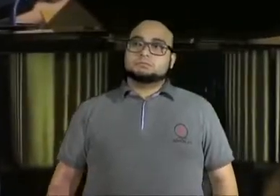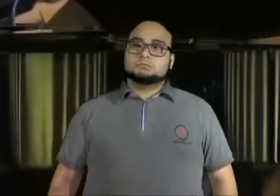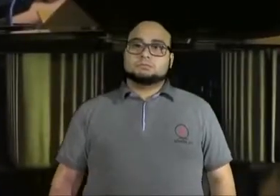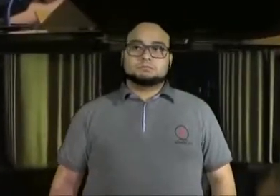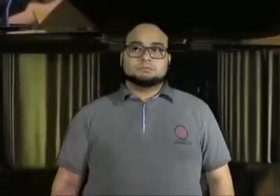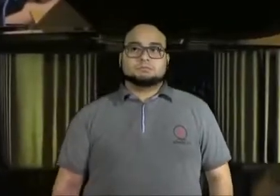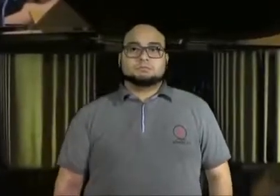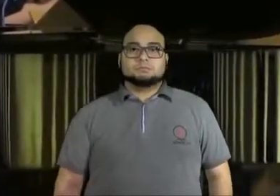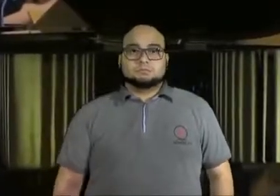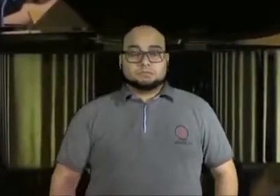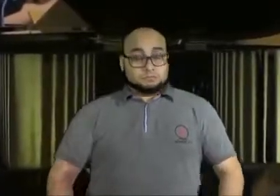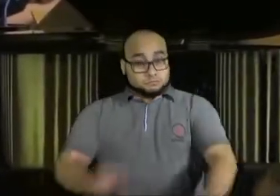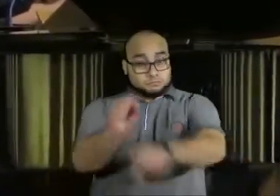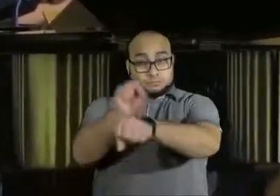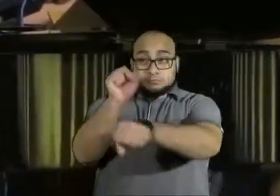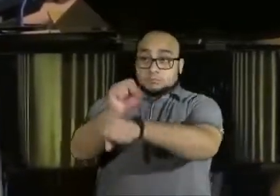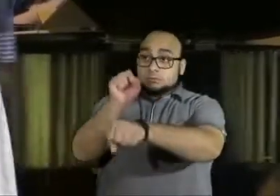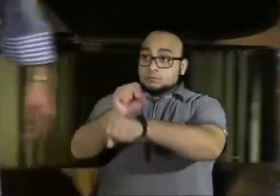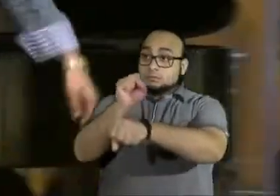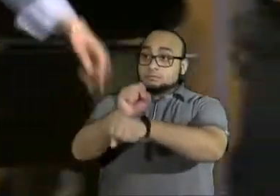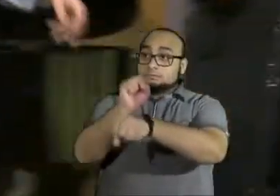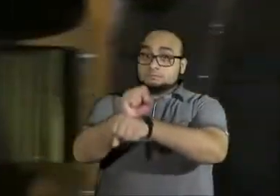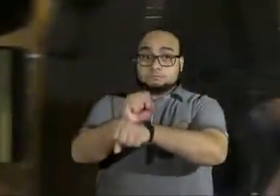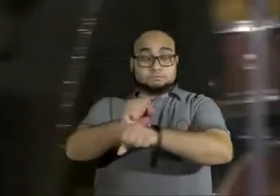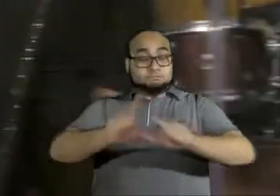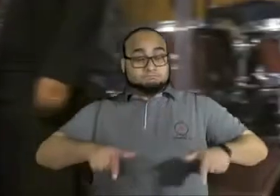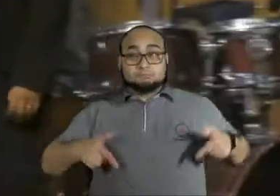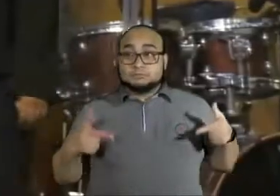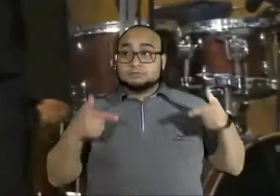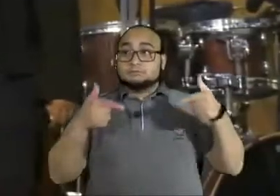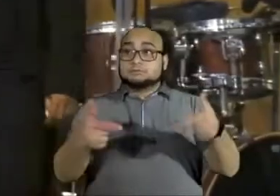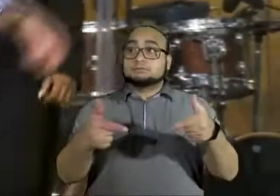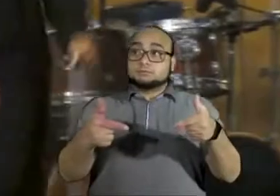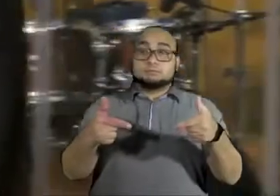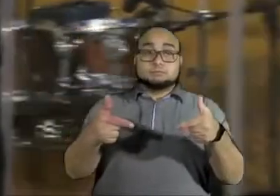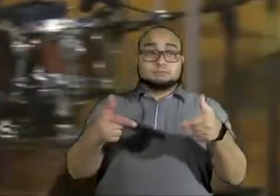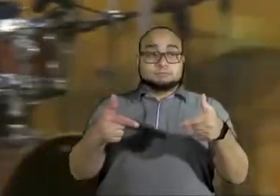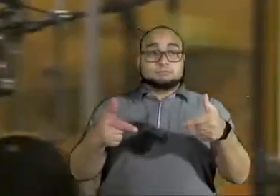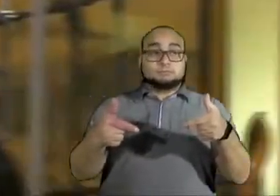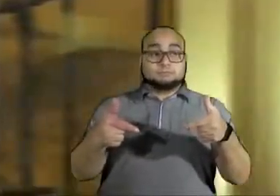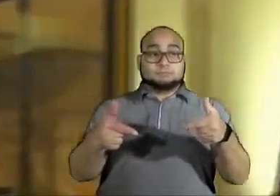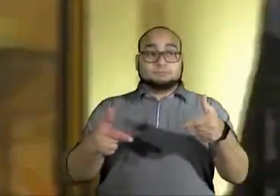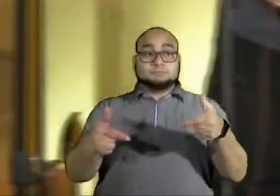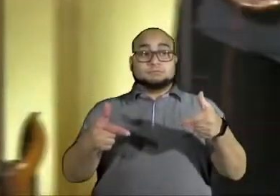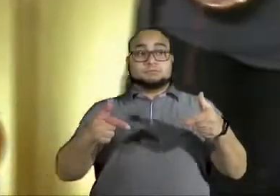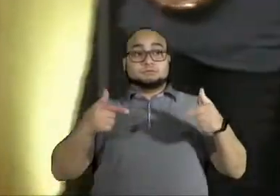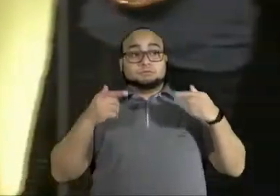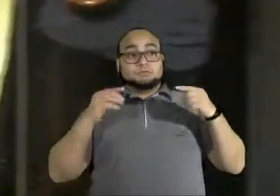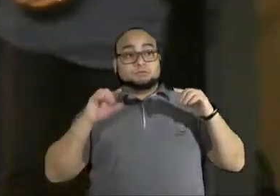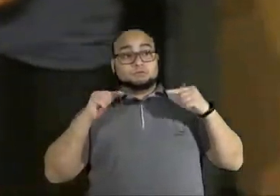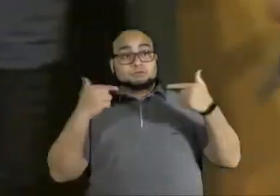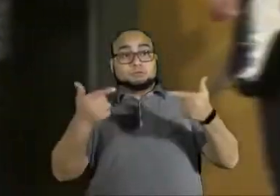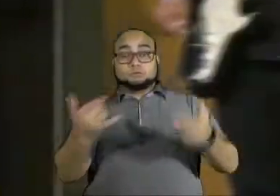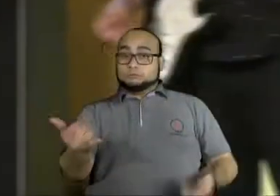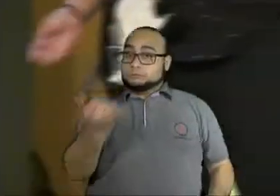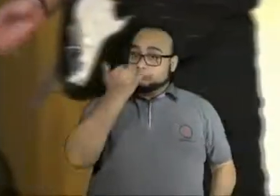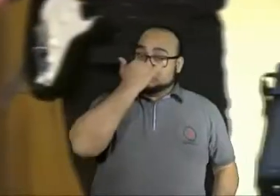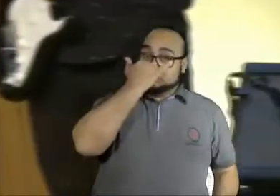Pare de se comportar como se você fosse alvo de sorte ou azar. Para.